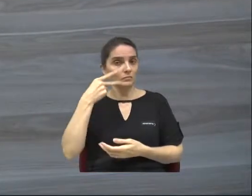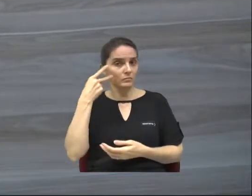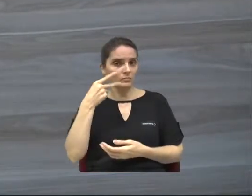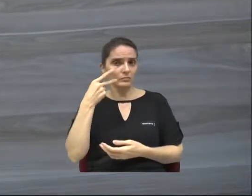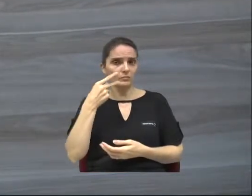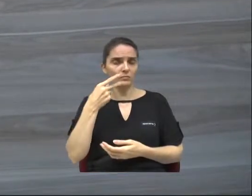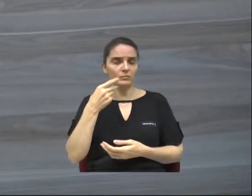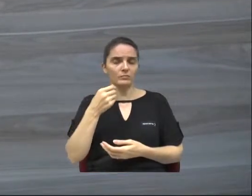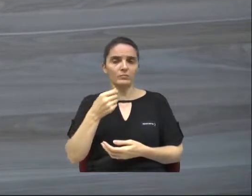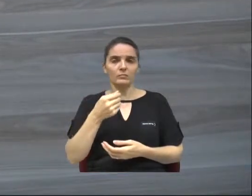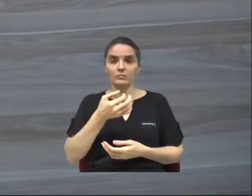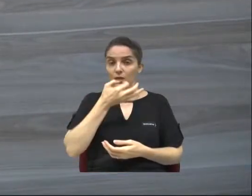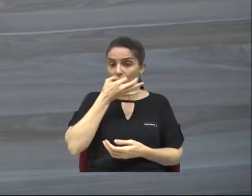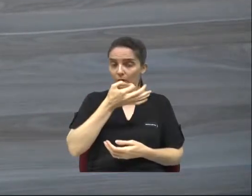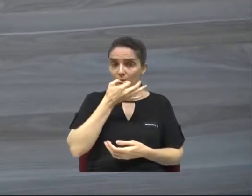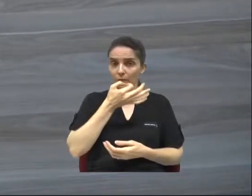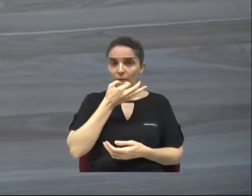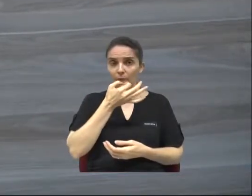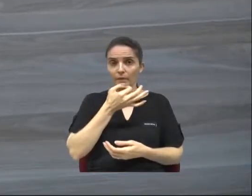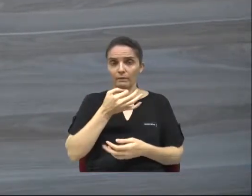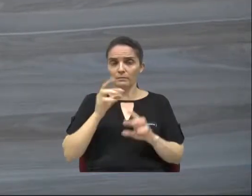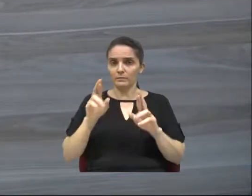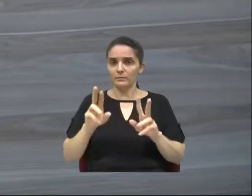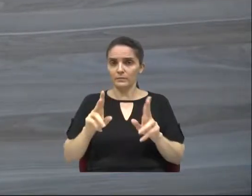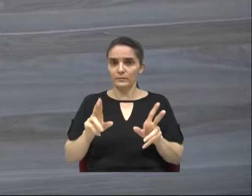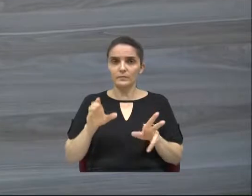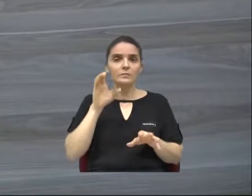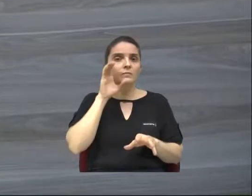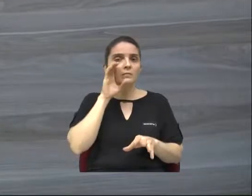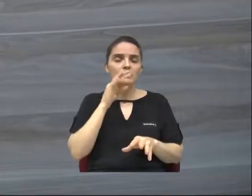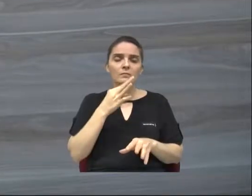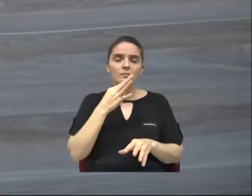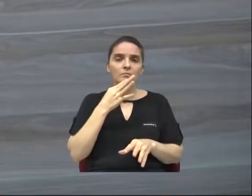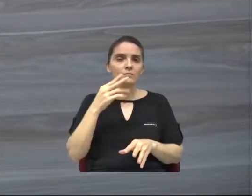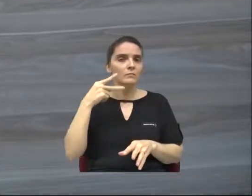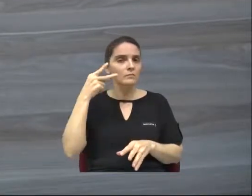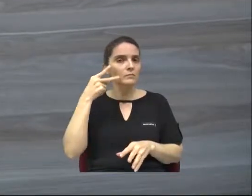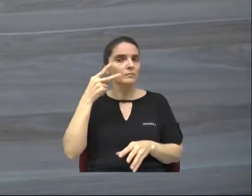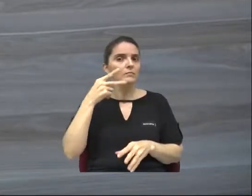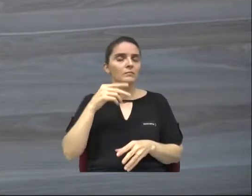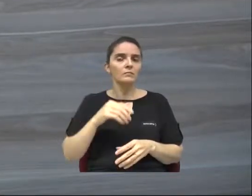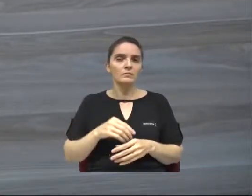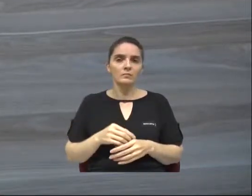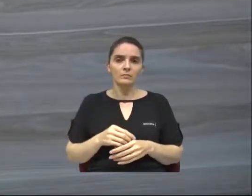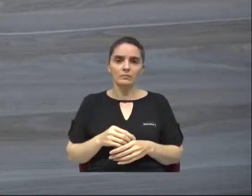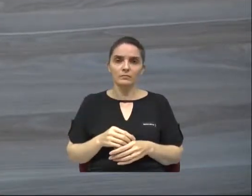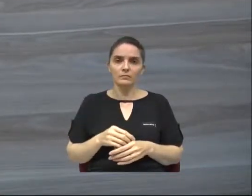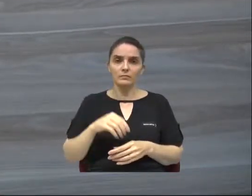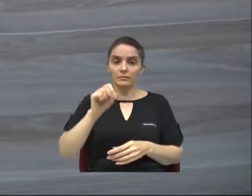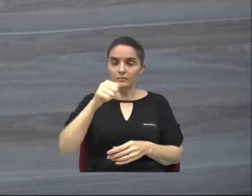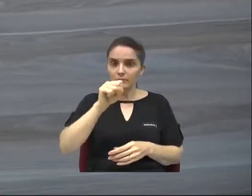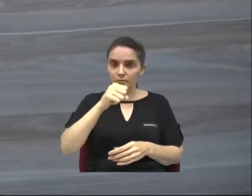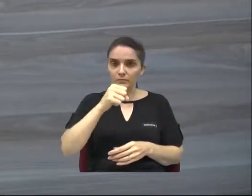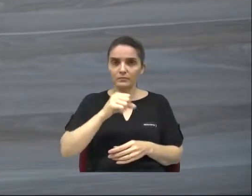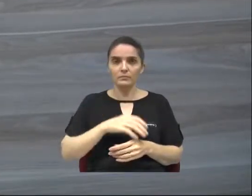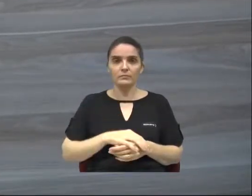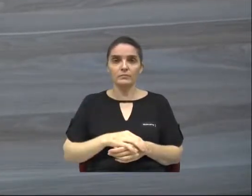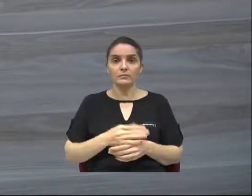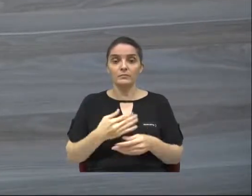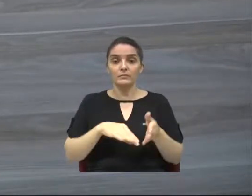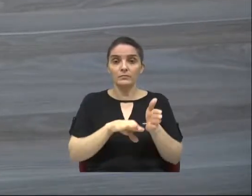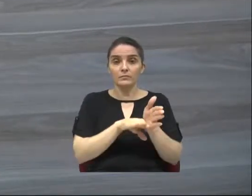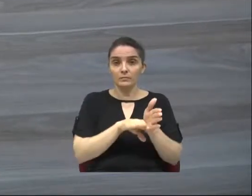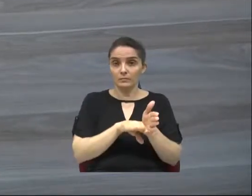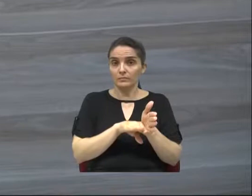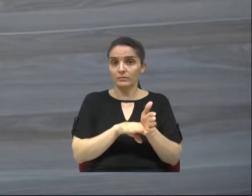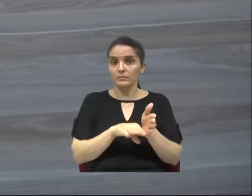que lidam... eu fui conhecer mesmo os vereadores aqui, eu ainda falei outro dia para o Brito, a gente quer conhecer as pessoas, vem aqui na Câmara Municipal, porque aqui realmente a